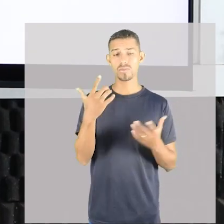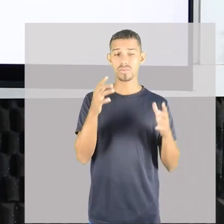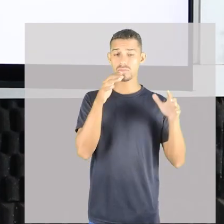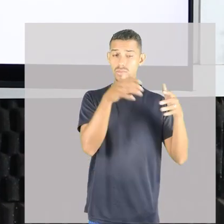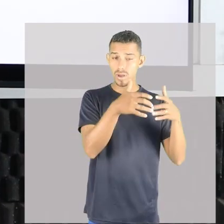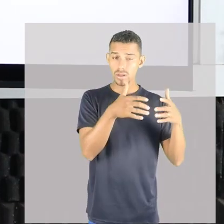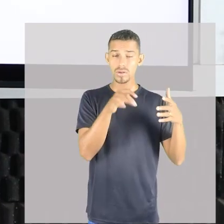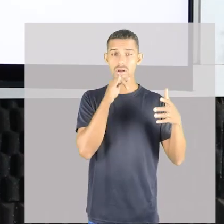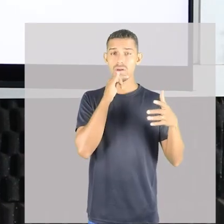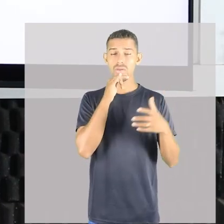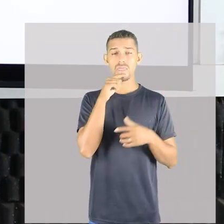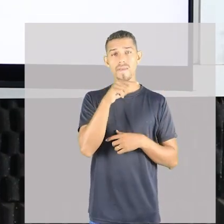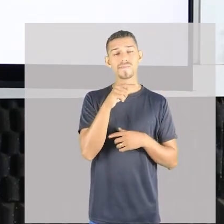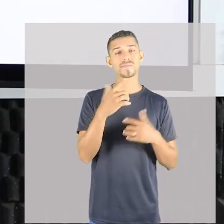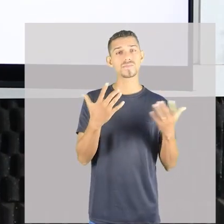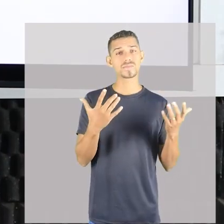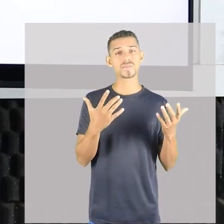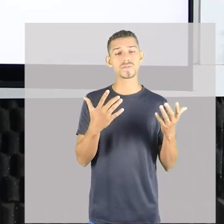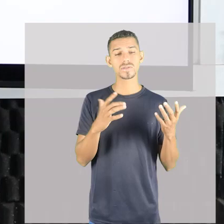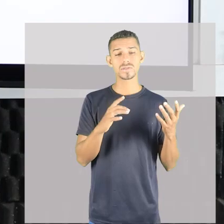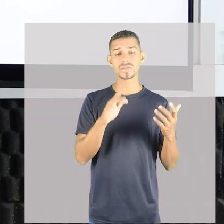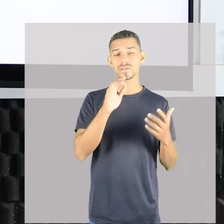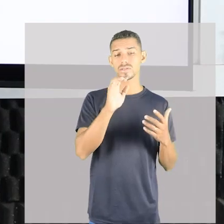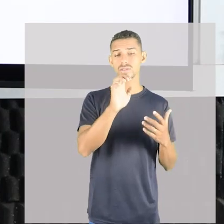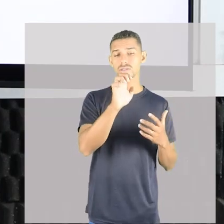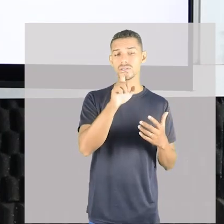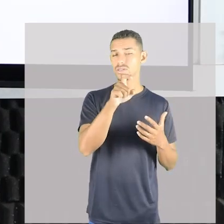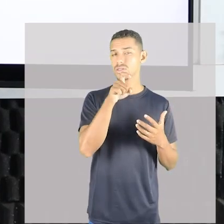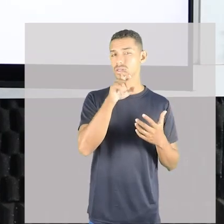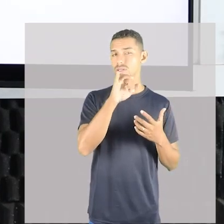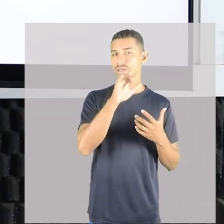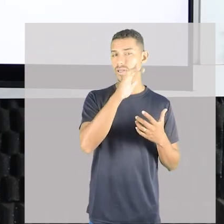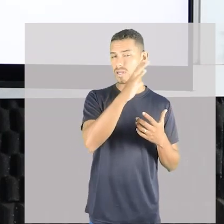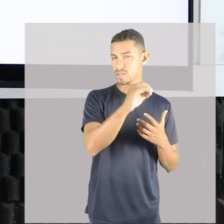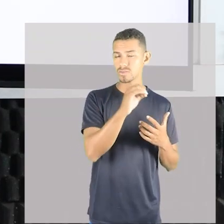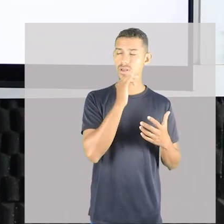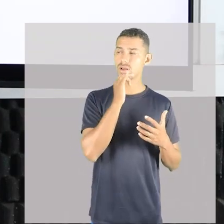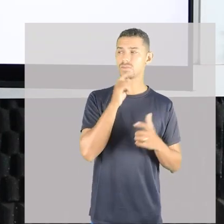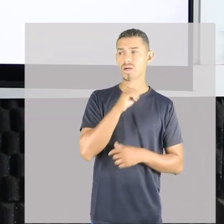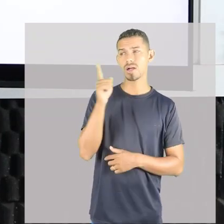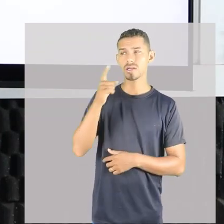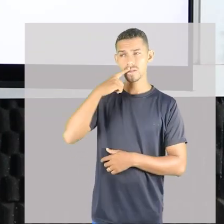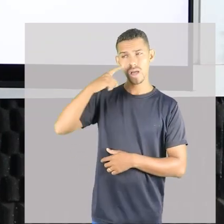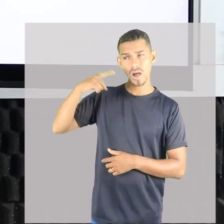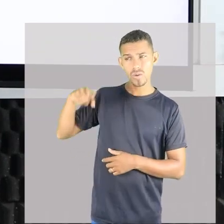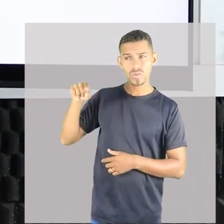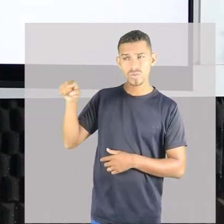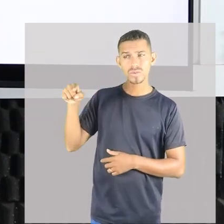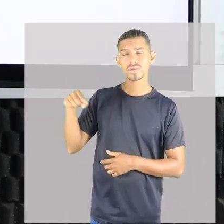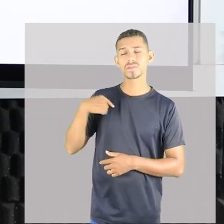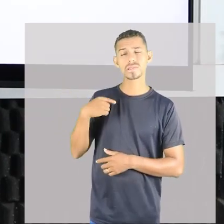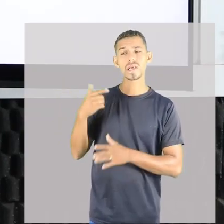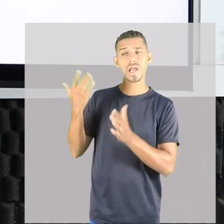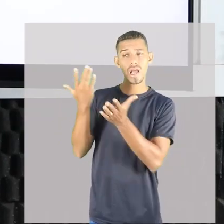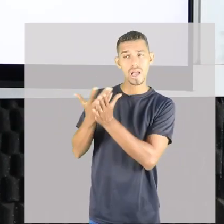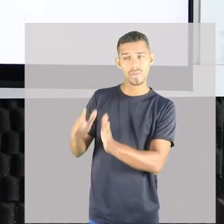condição, né, em que ele estava exilado. E aí o que é que acontece? Olha, para a Rússia sair da guerra, né, para essa